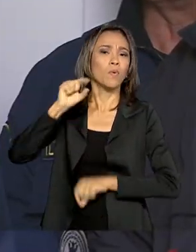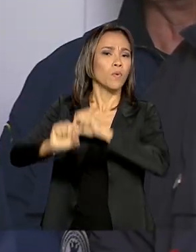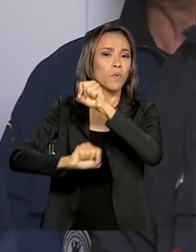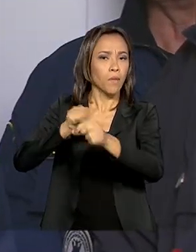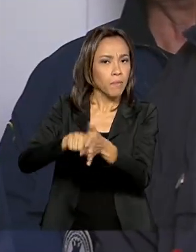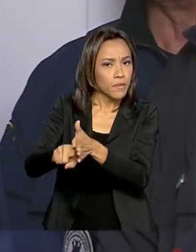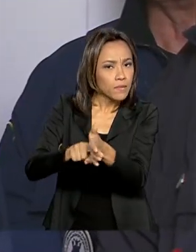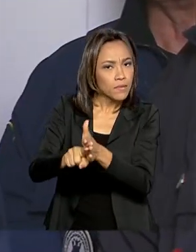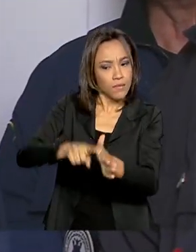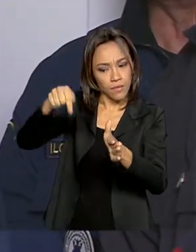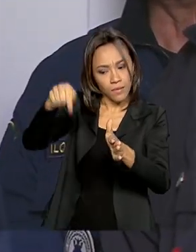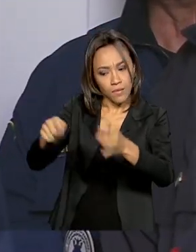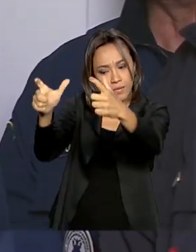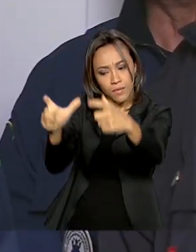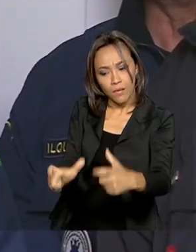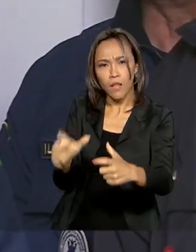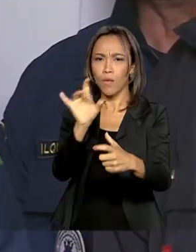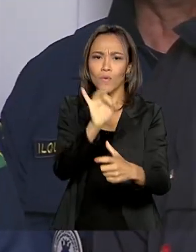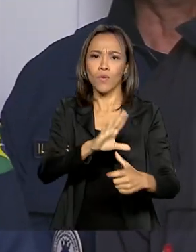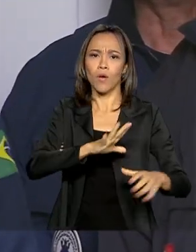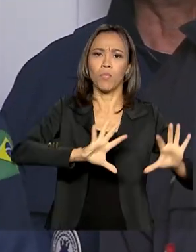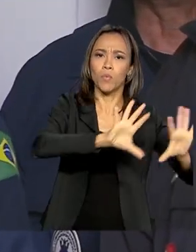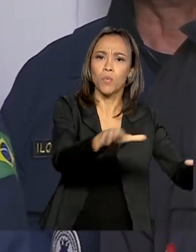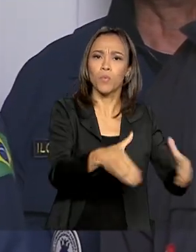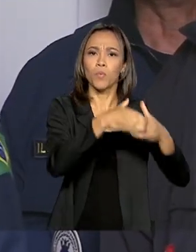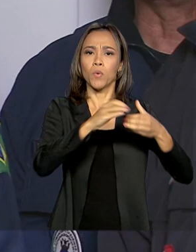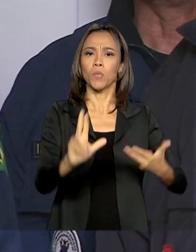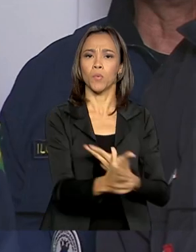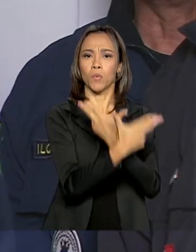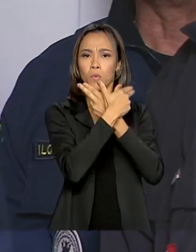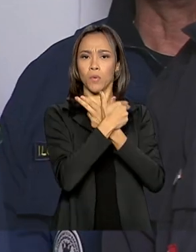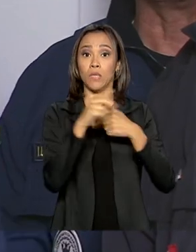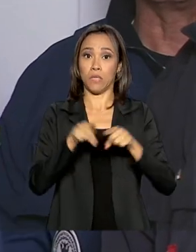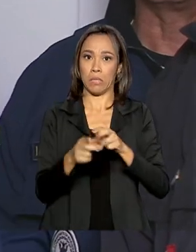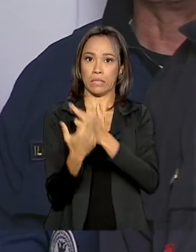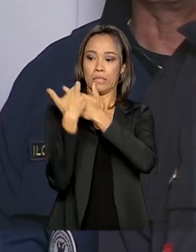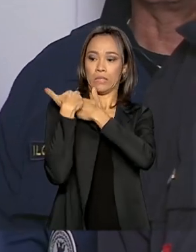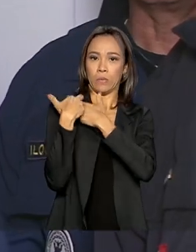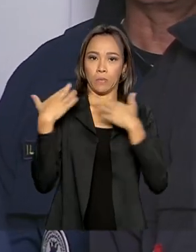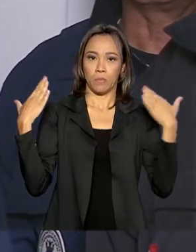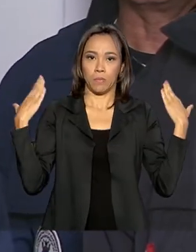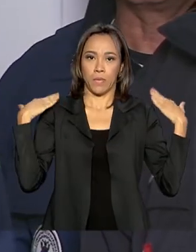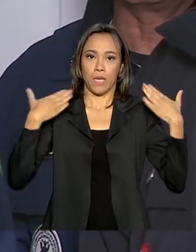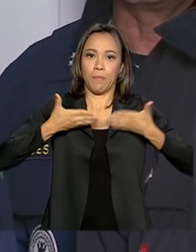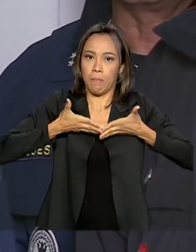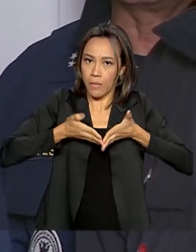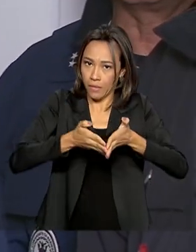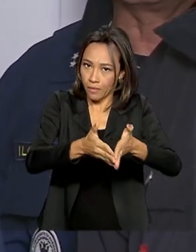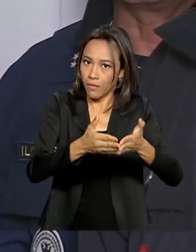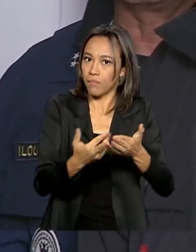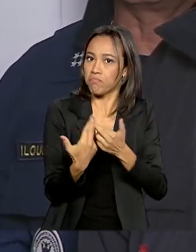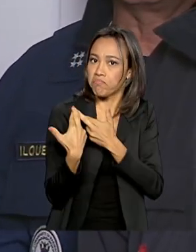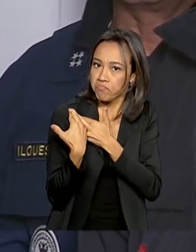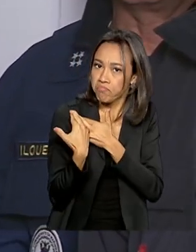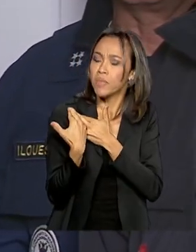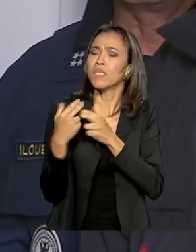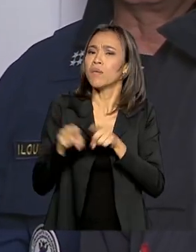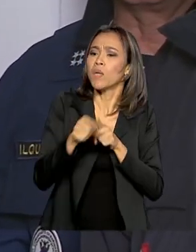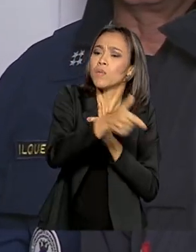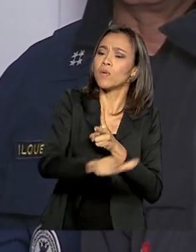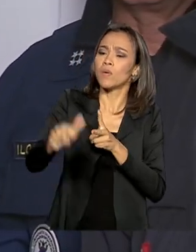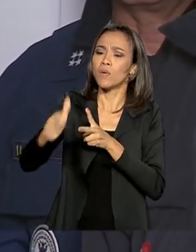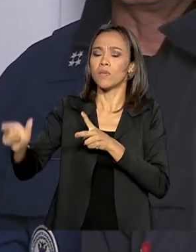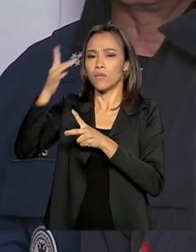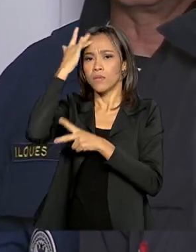não só pelos integrantes das Forças Armadas, em particular pela Marinha, mas principalmente pelos abnegados pesquisadores,